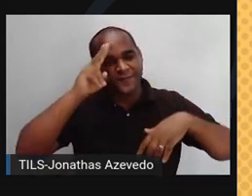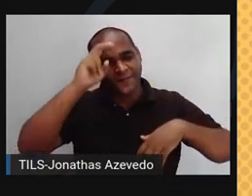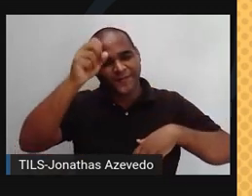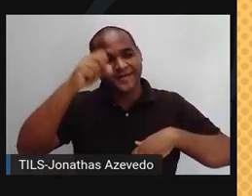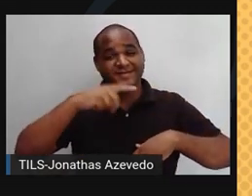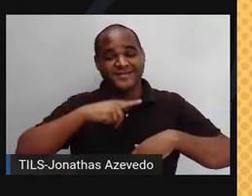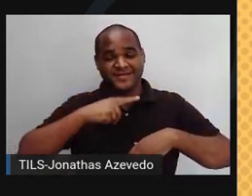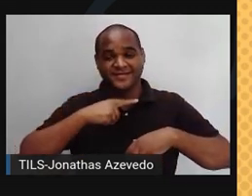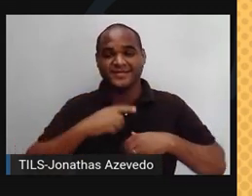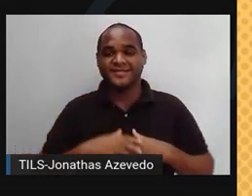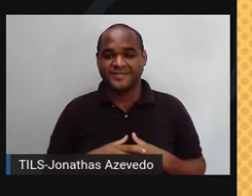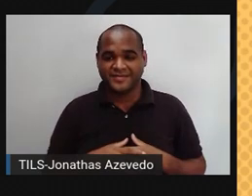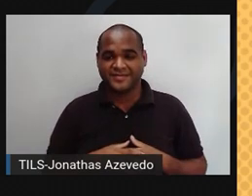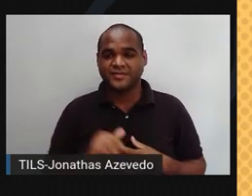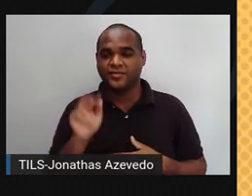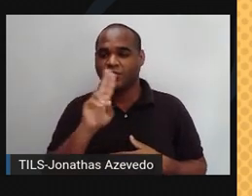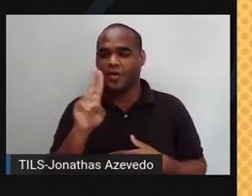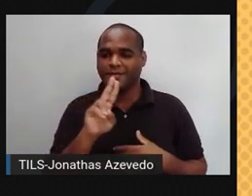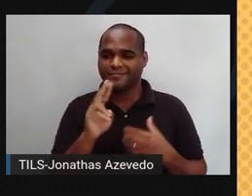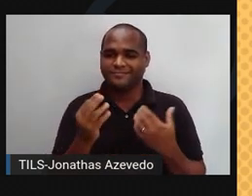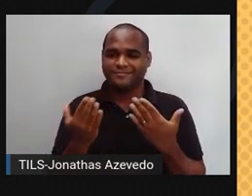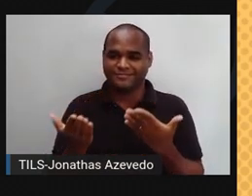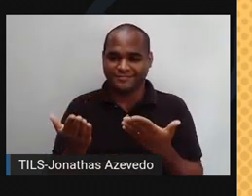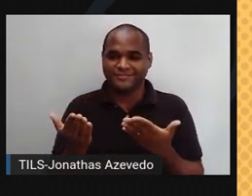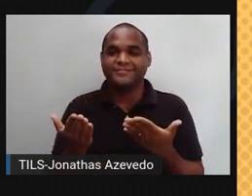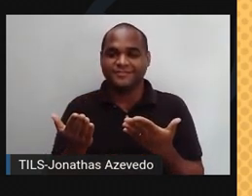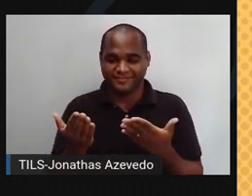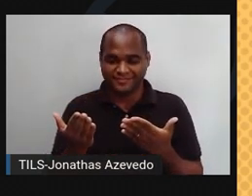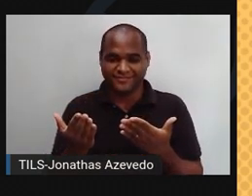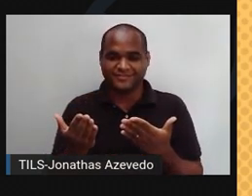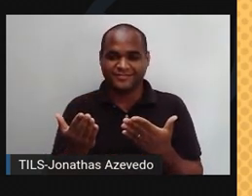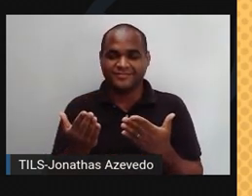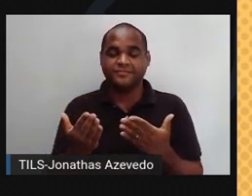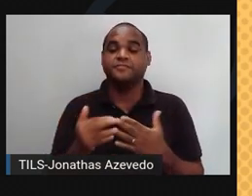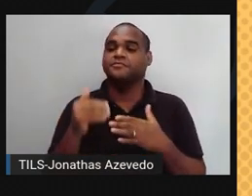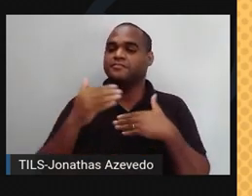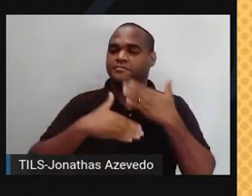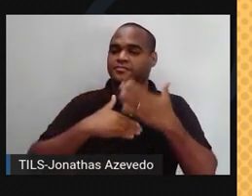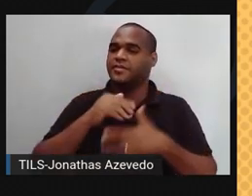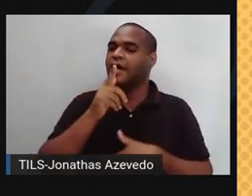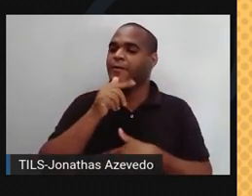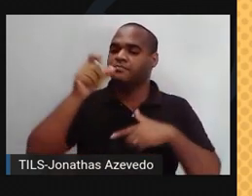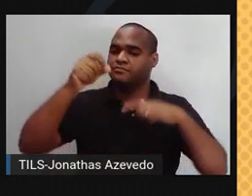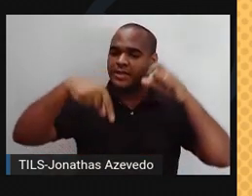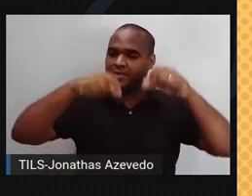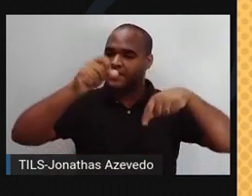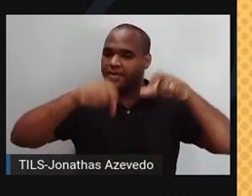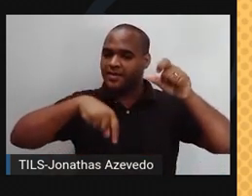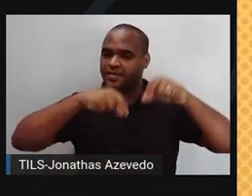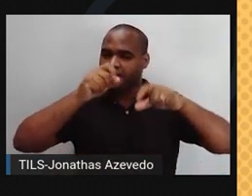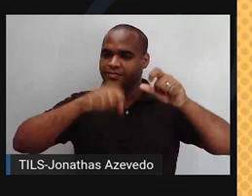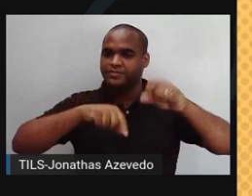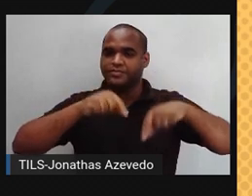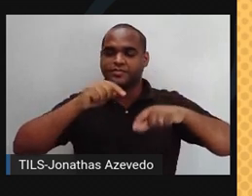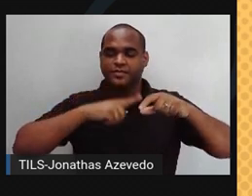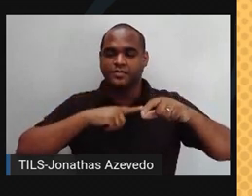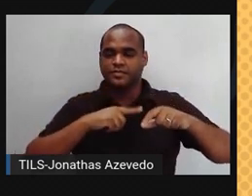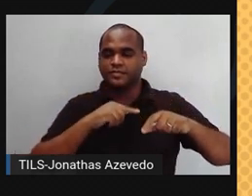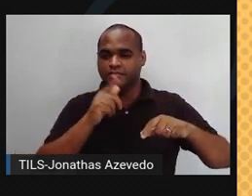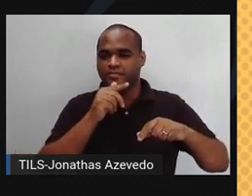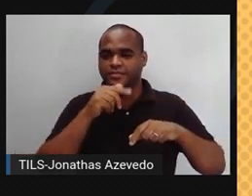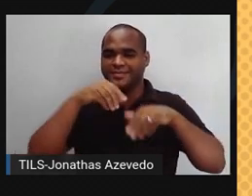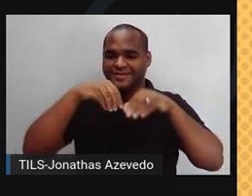solo chamamos este processo de precipitação quando as gotas d'água caem no solo são